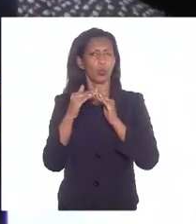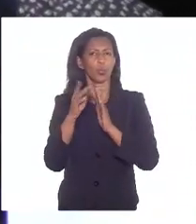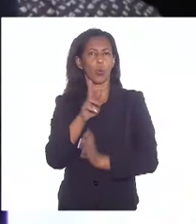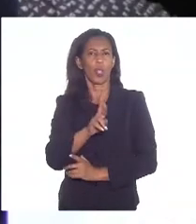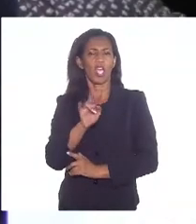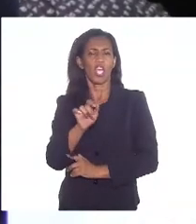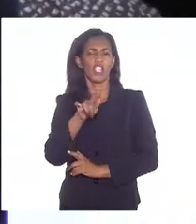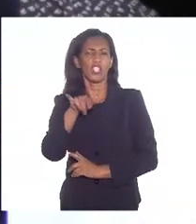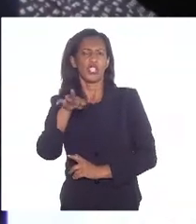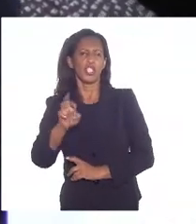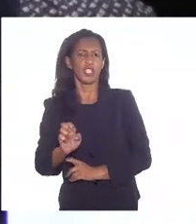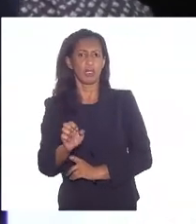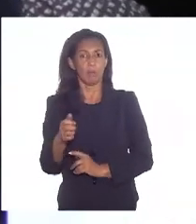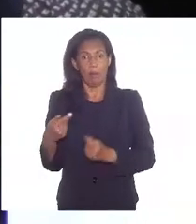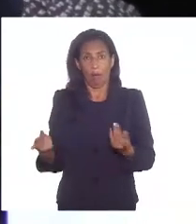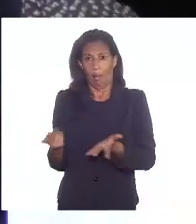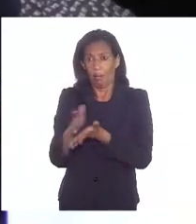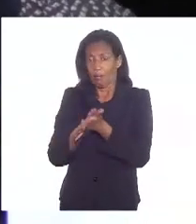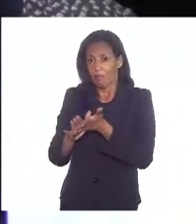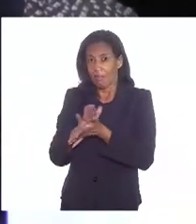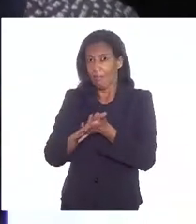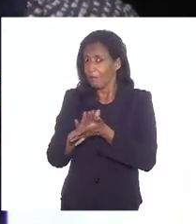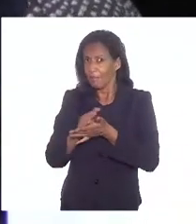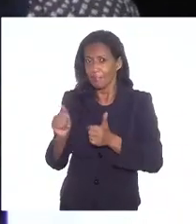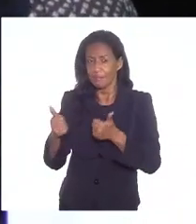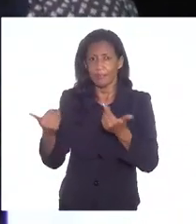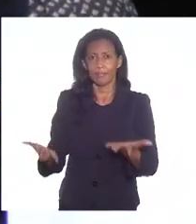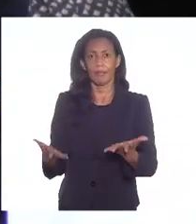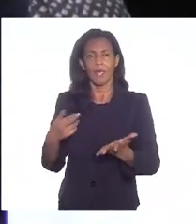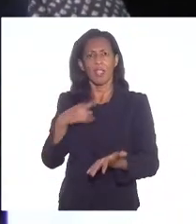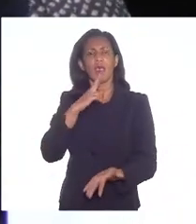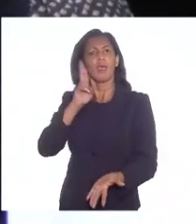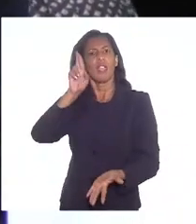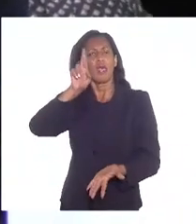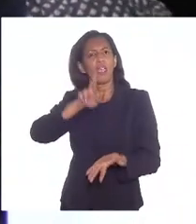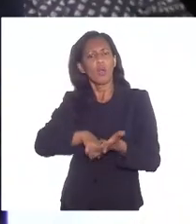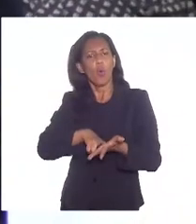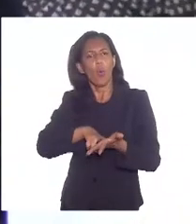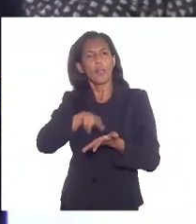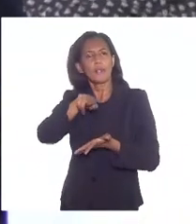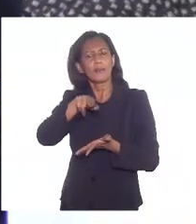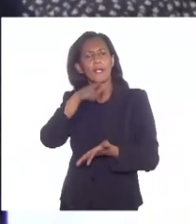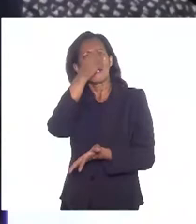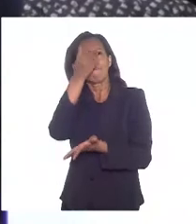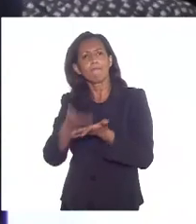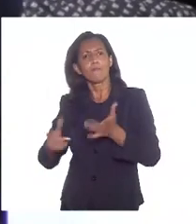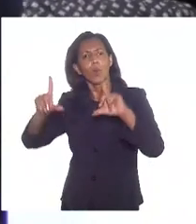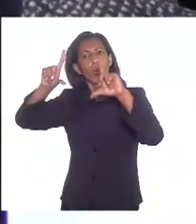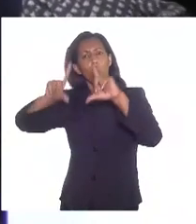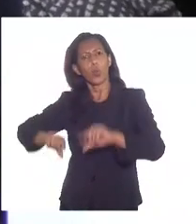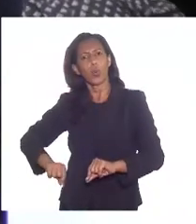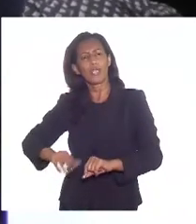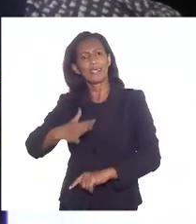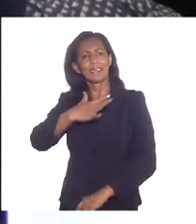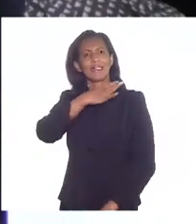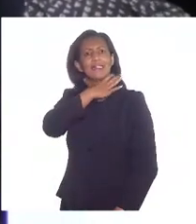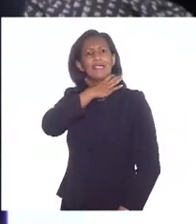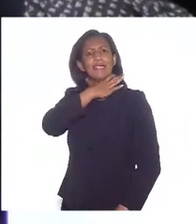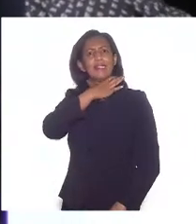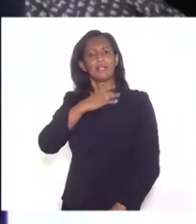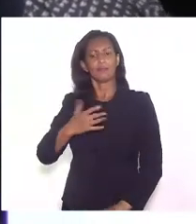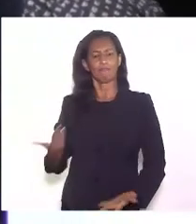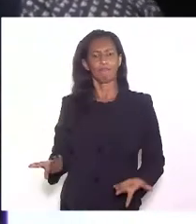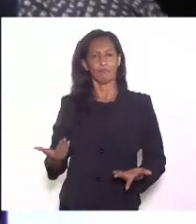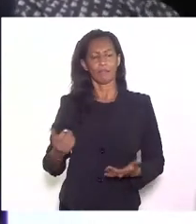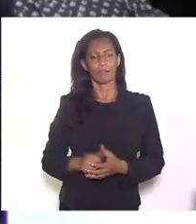regime, que é nada mais, nada menos, o reconhecimento da falência, deputado Rodrigo Bacelar, da falência do